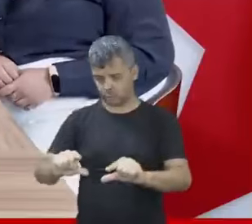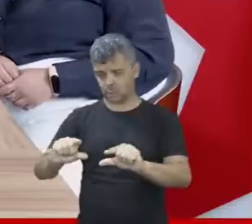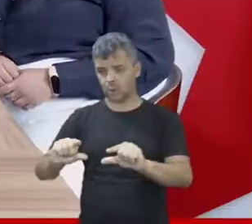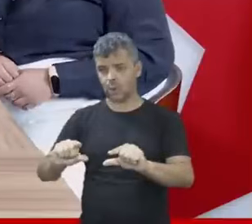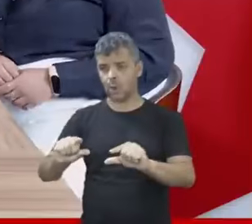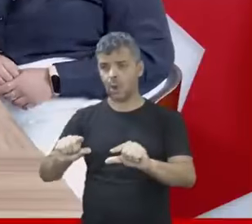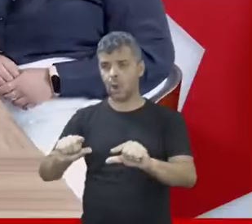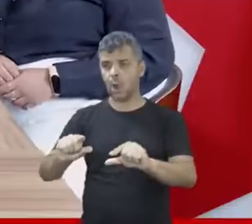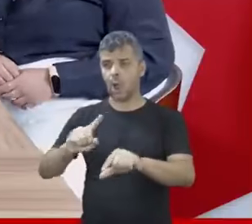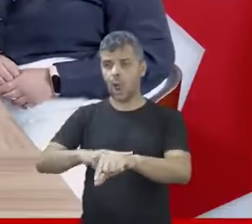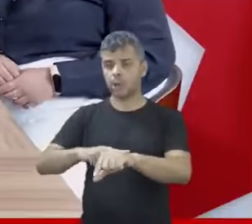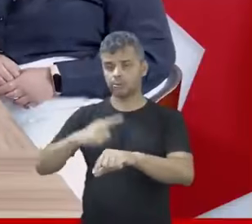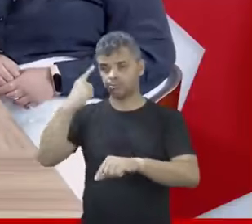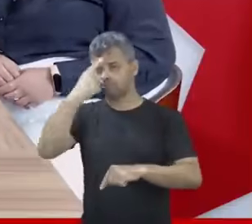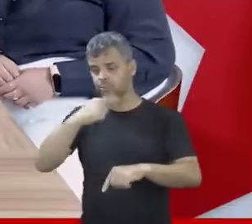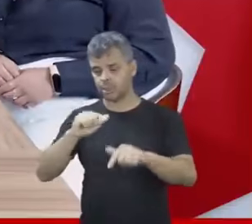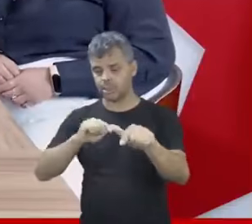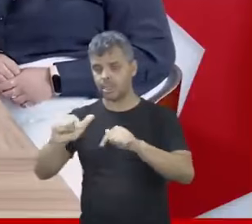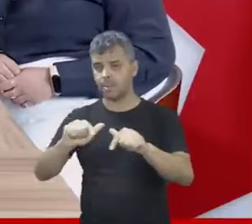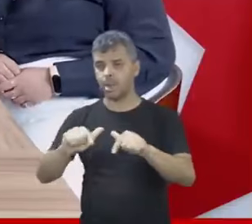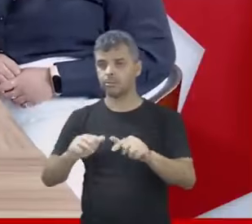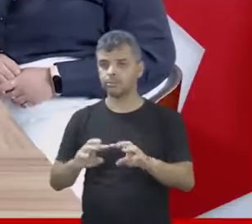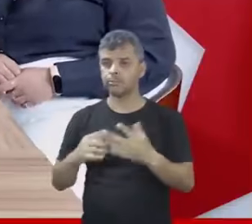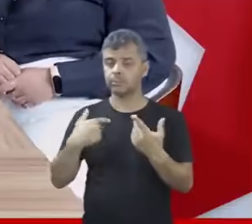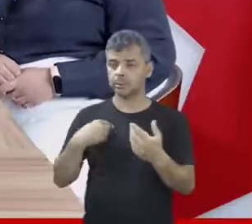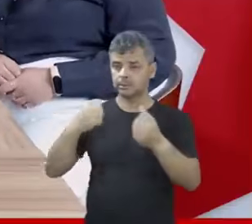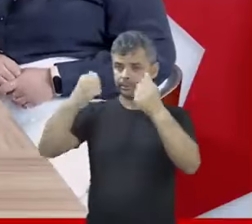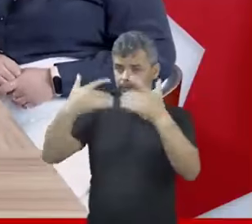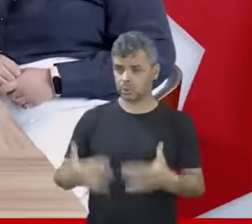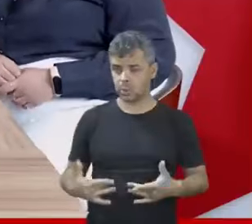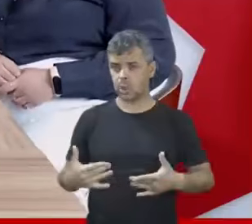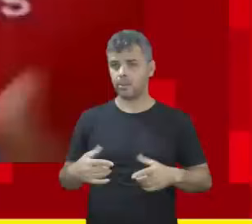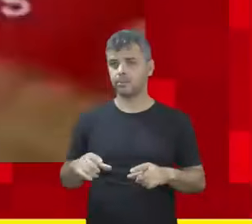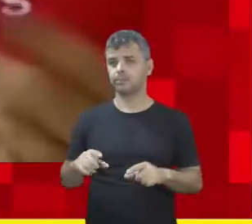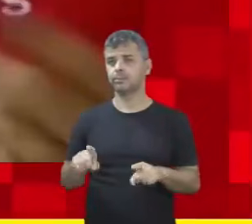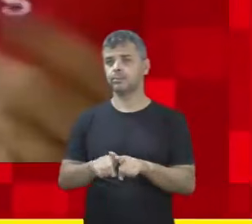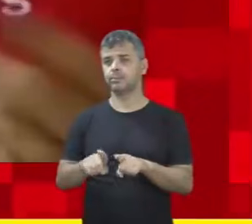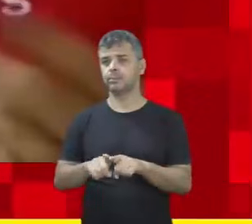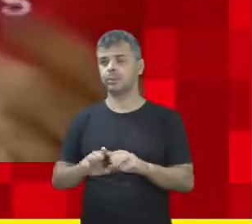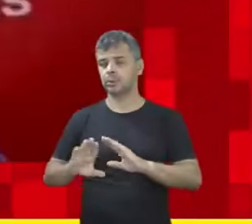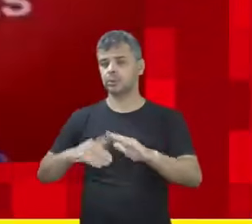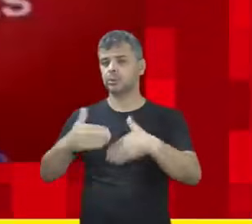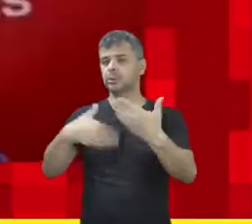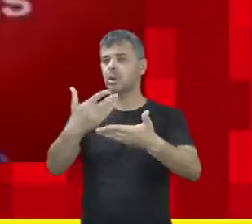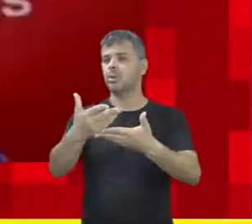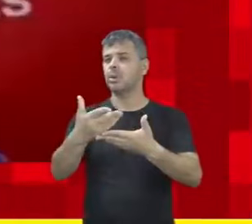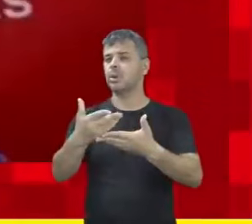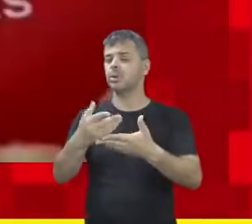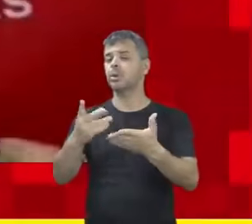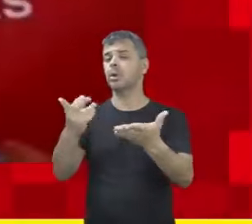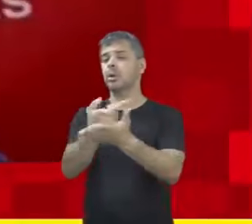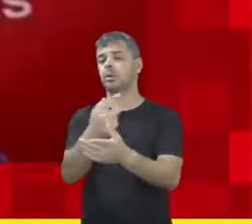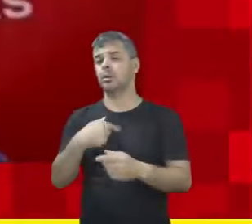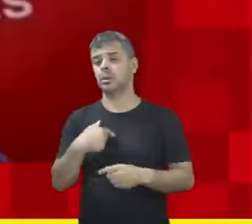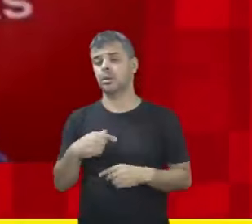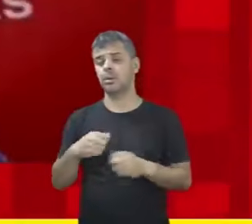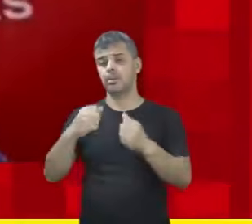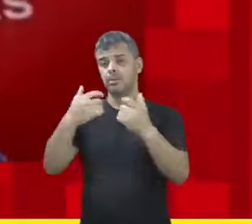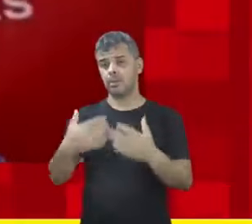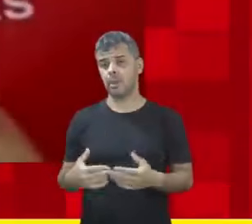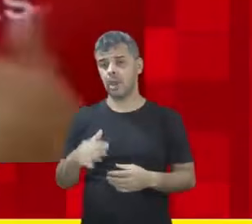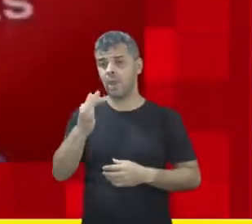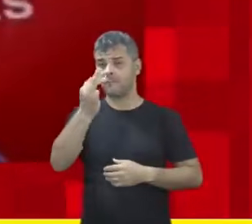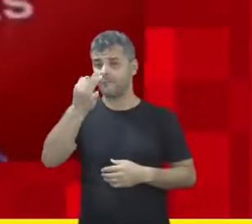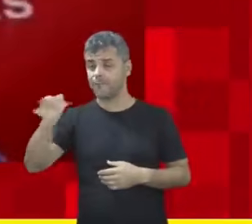de trabalho, que a gente falou aqui, a gente falou também no desenvolvimento e tudo que houve, a gente cita aqui também a França